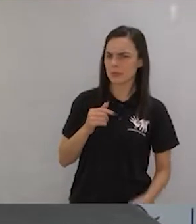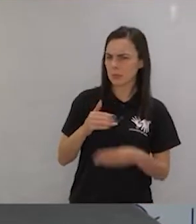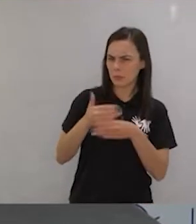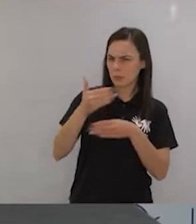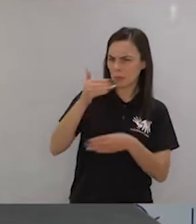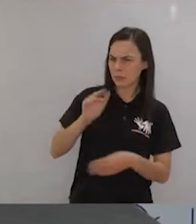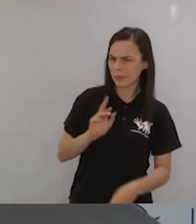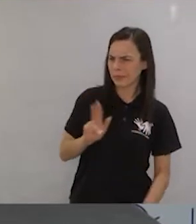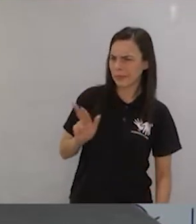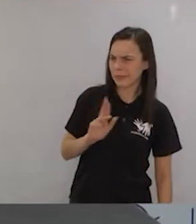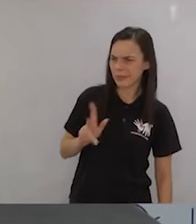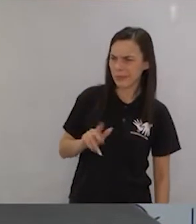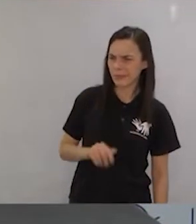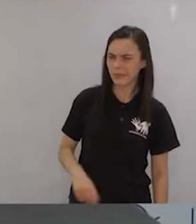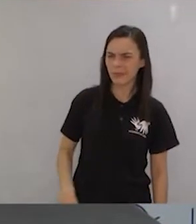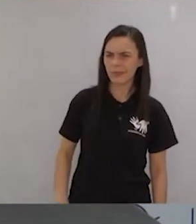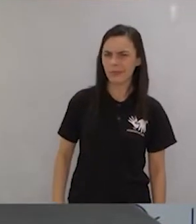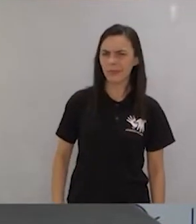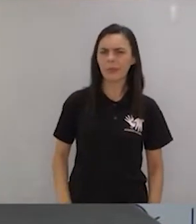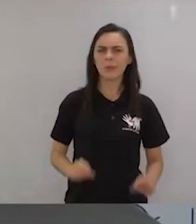Armandinho fala: muros não.